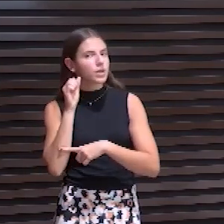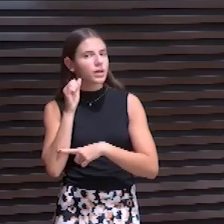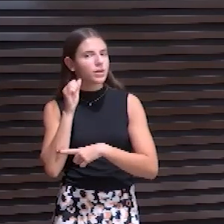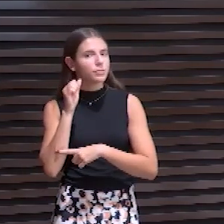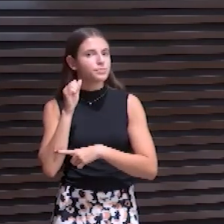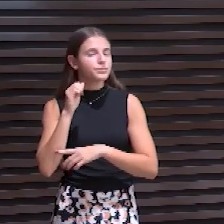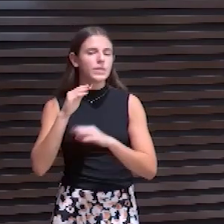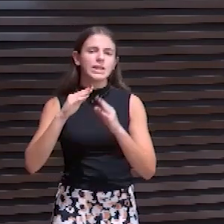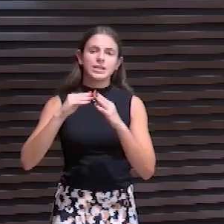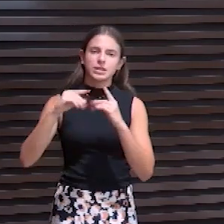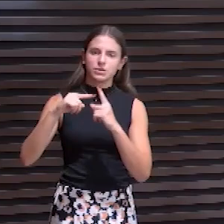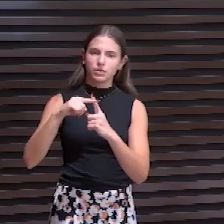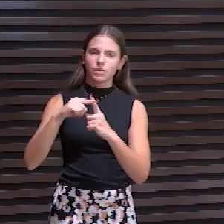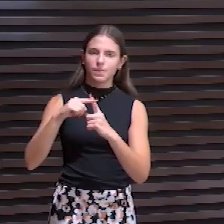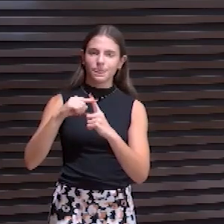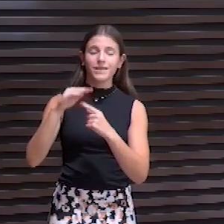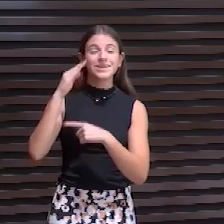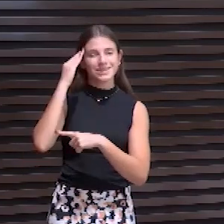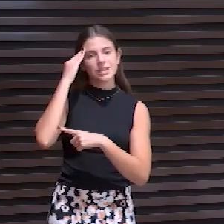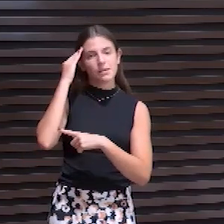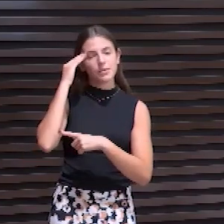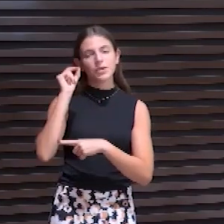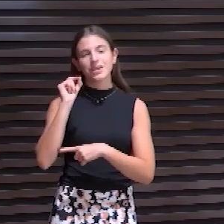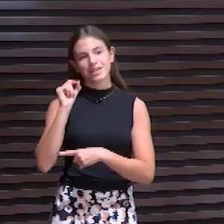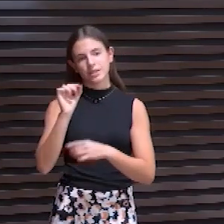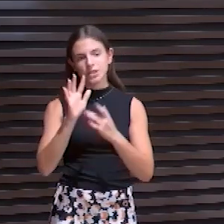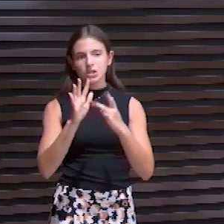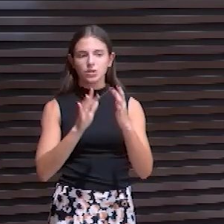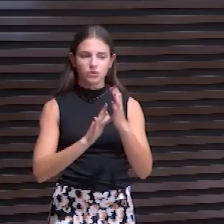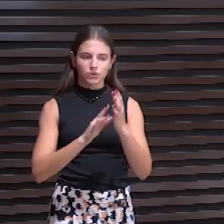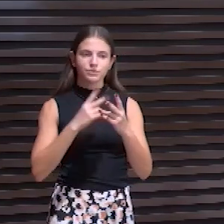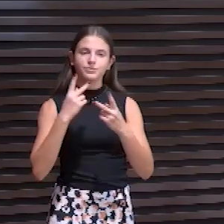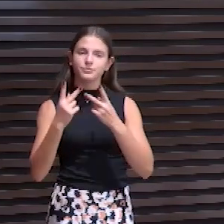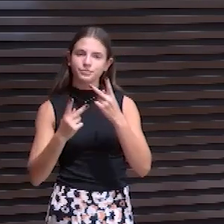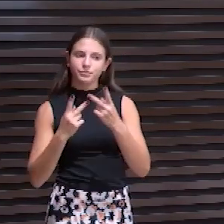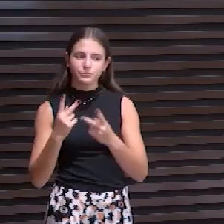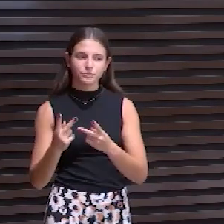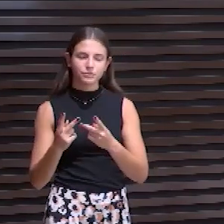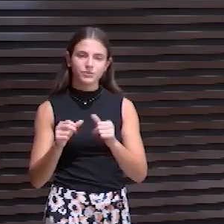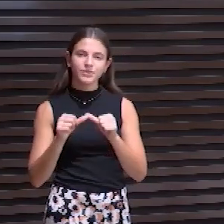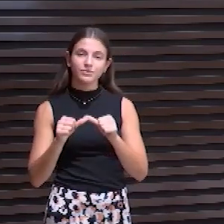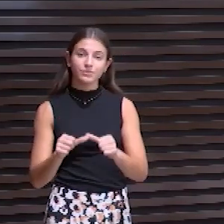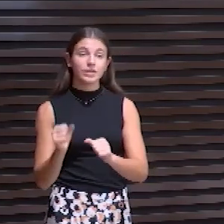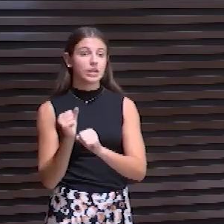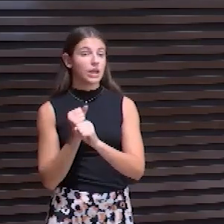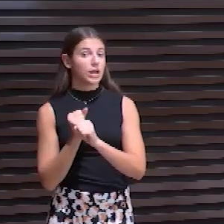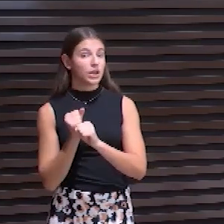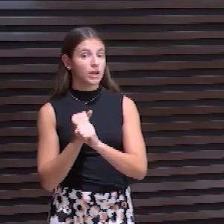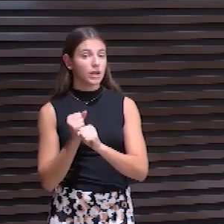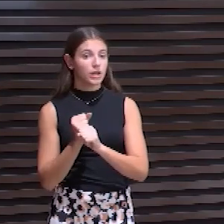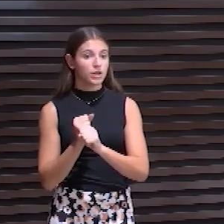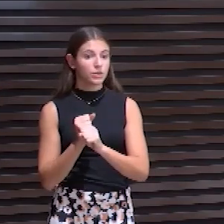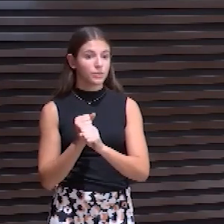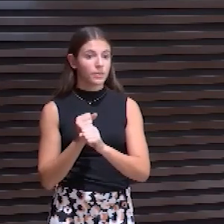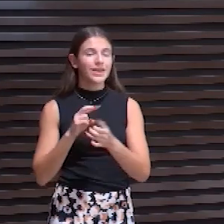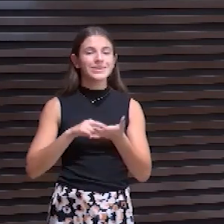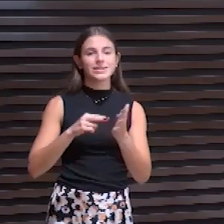eles sabiam do que Jesus estava falando. Esse ano aqui é uma referência ao ano do